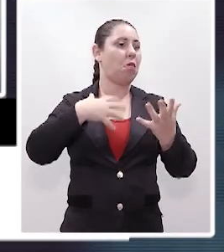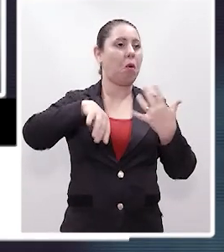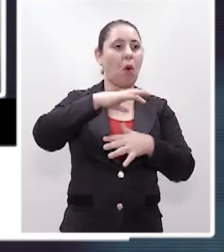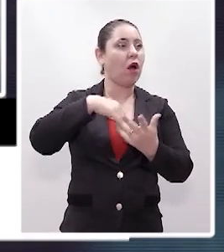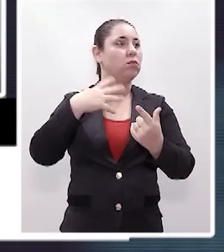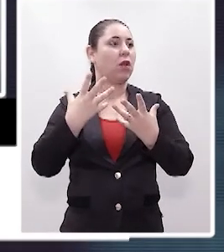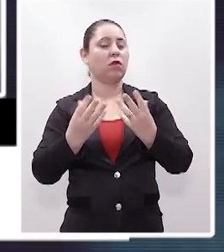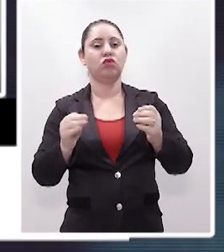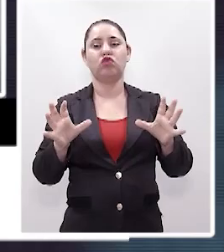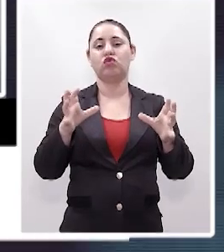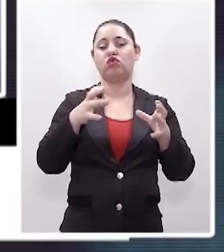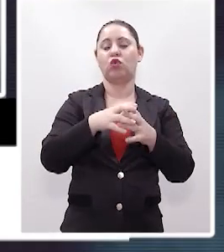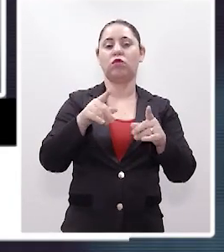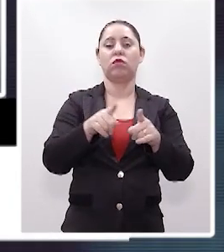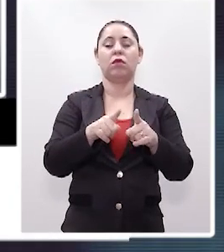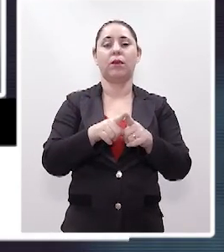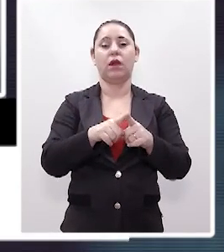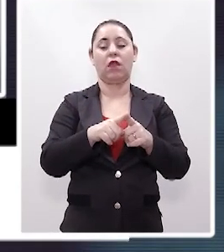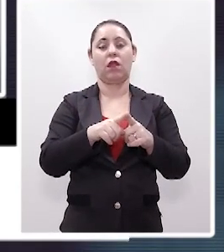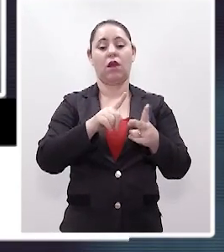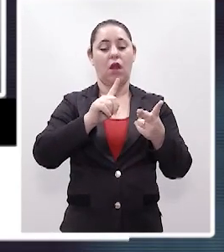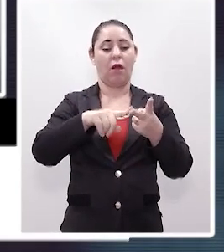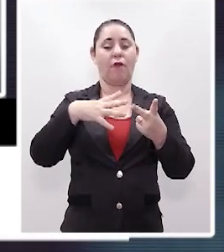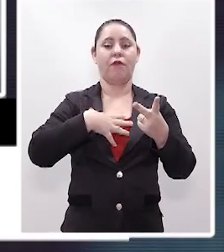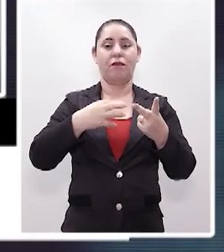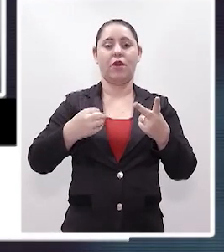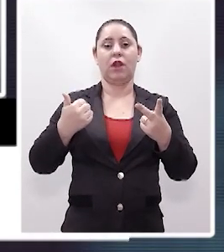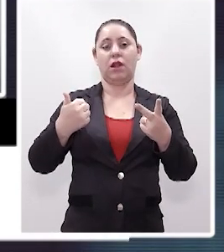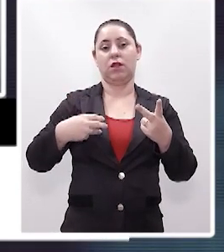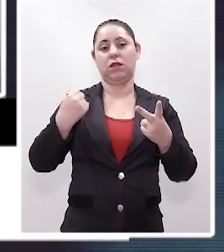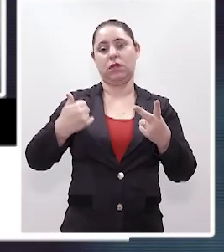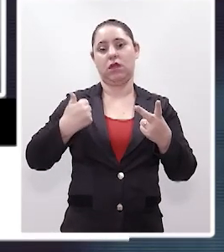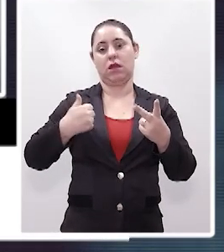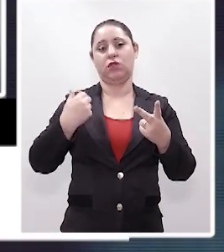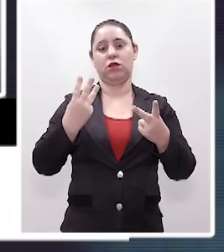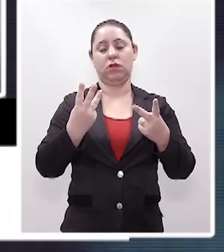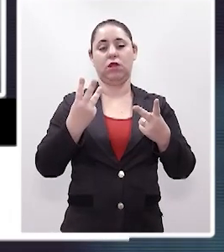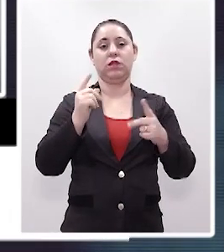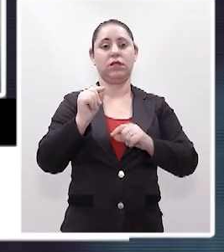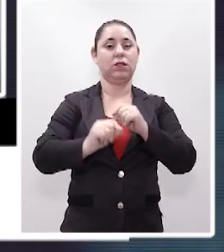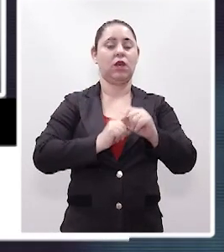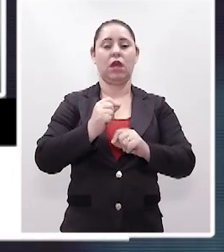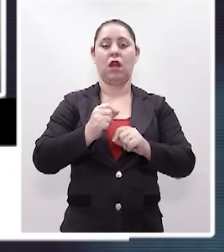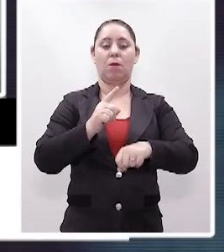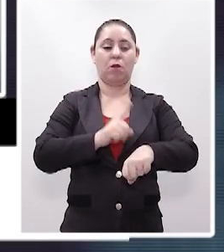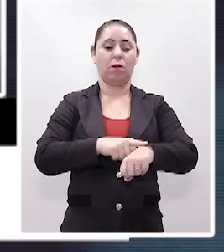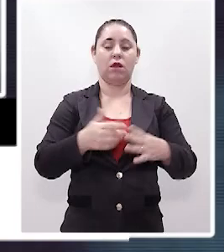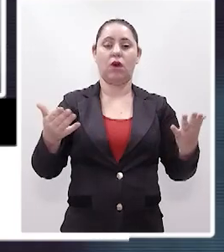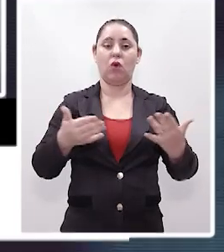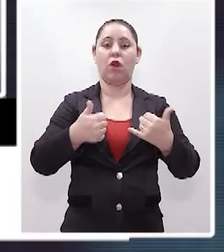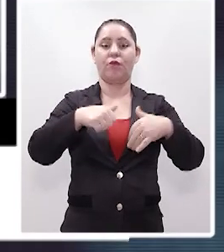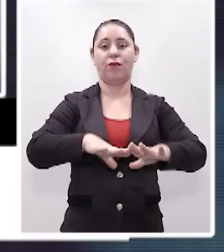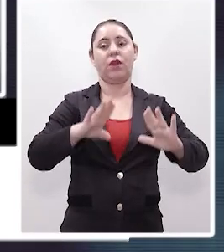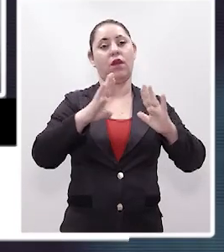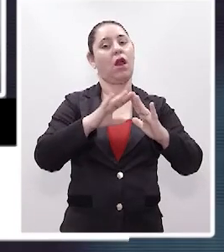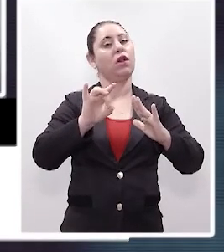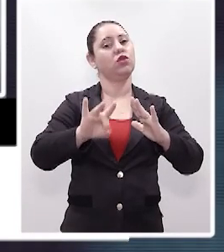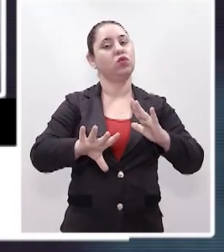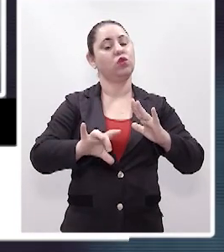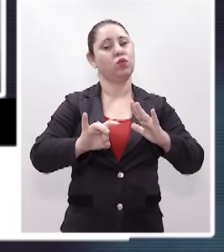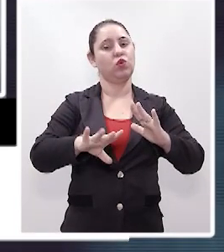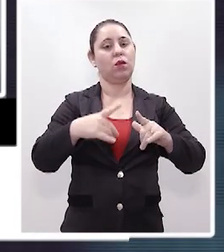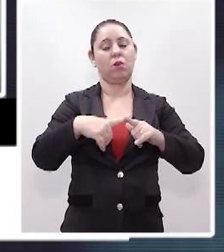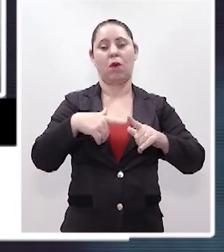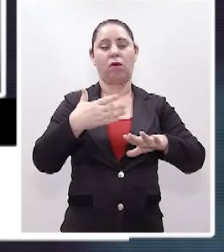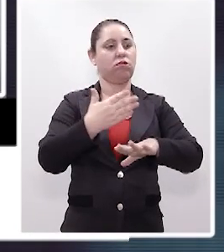você tem junto que lidar. Eu tenho uma outra filha menor de 3 anos, que essa, no momento, não está indo na